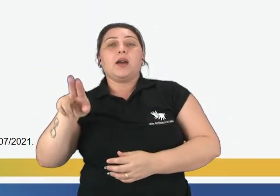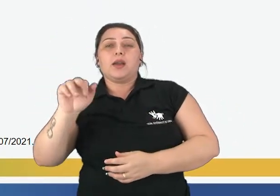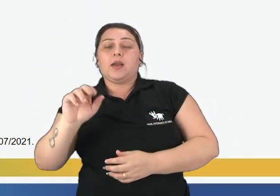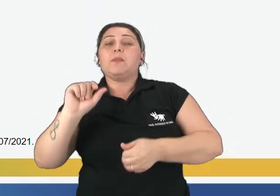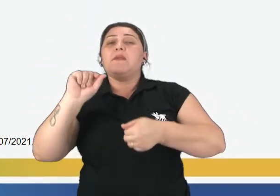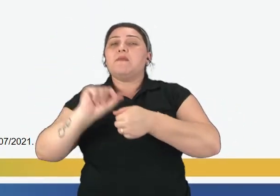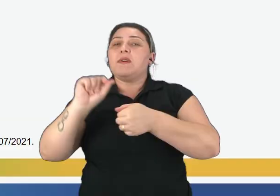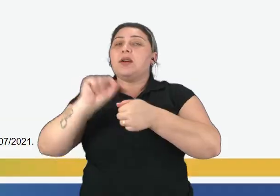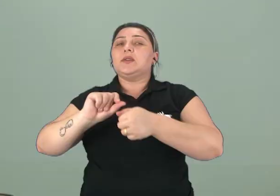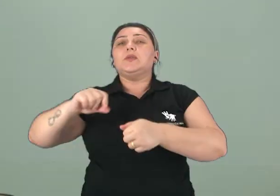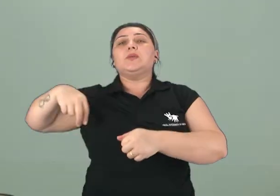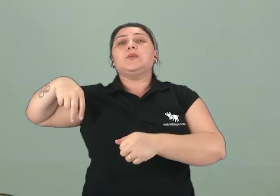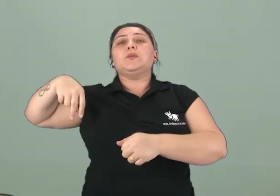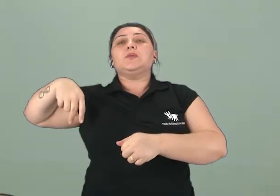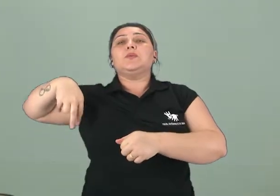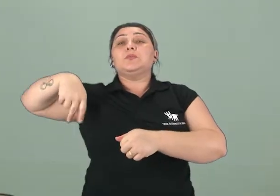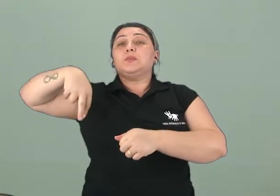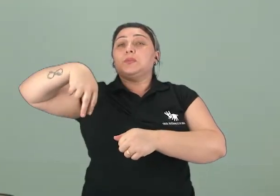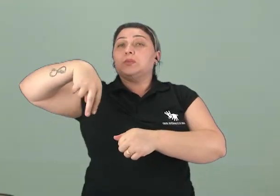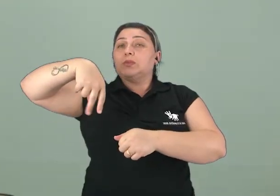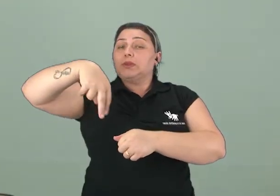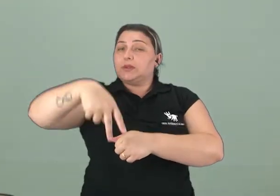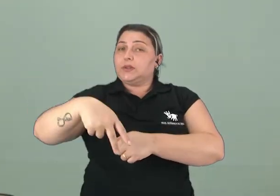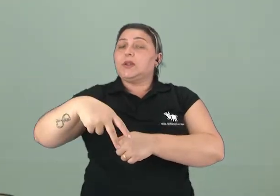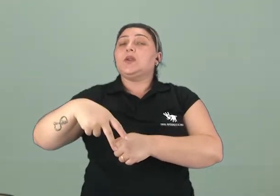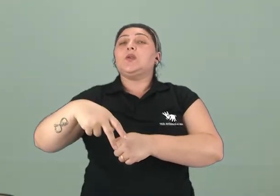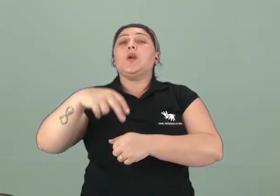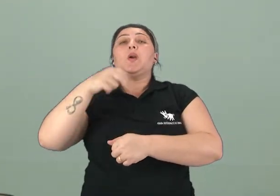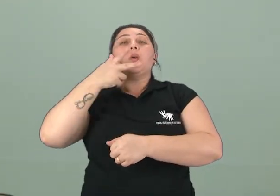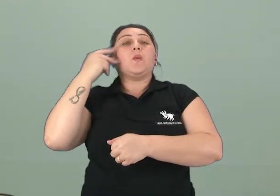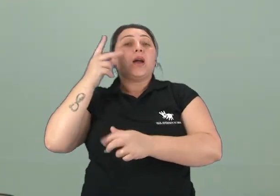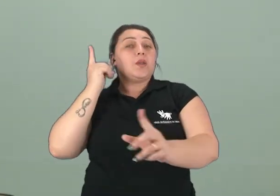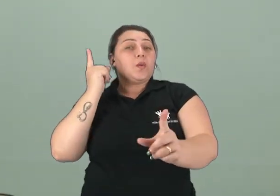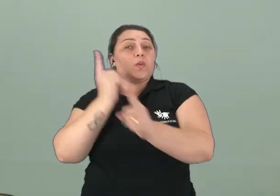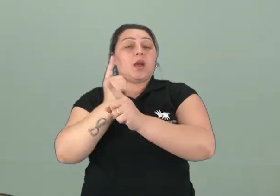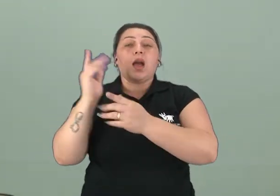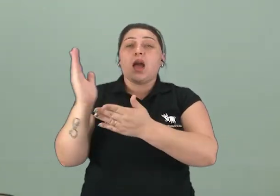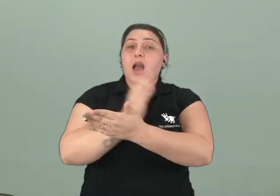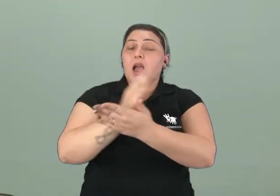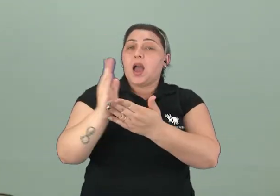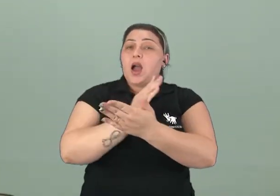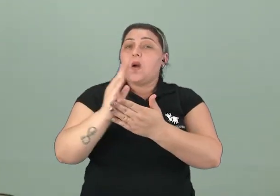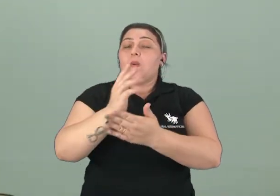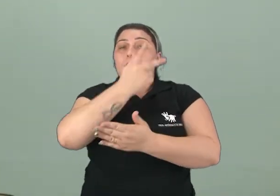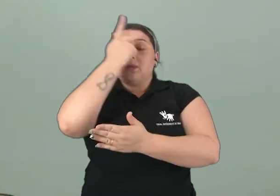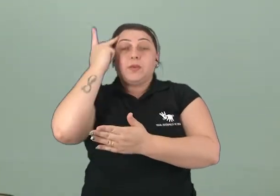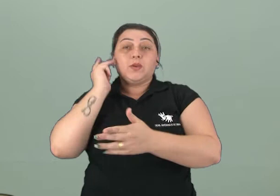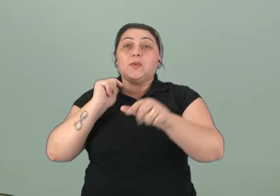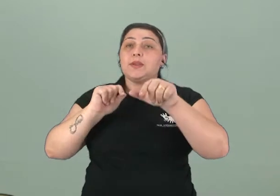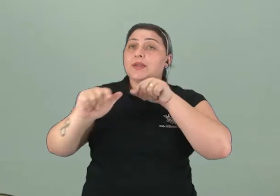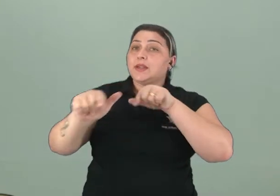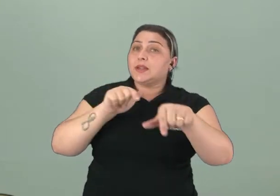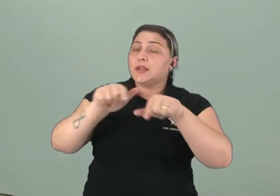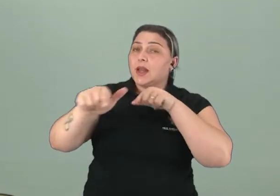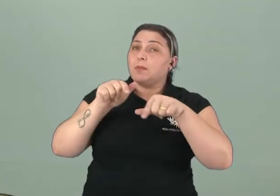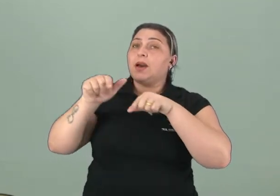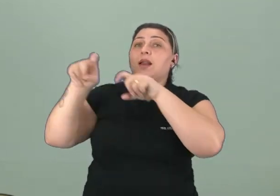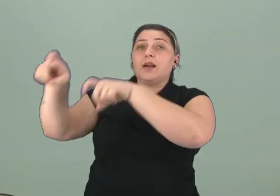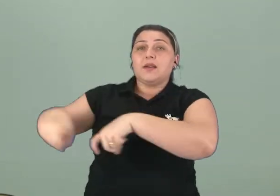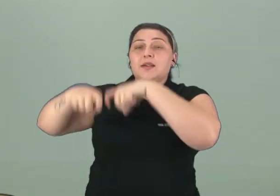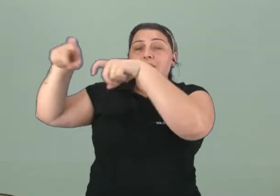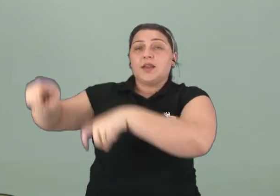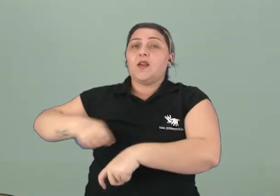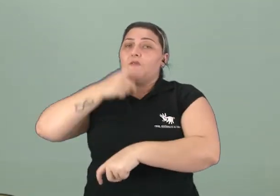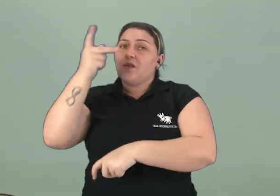fazer um passeio e o gato que seguia na frente encontrou alguns camponeses que sem favo num prado